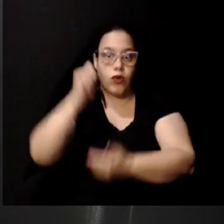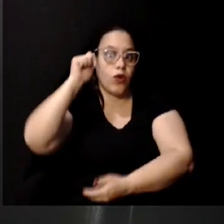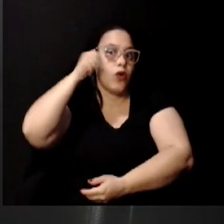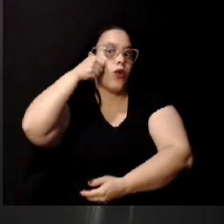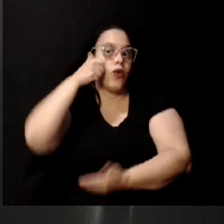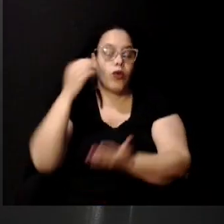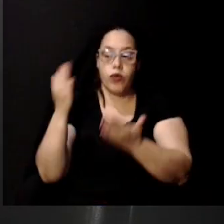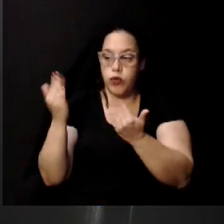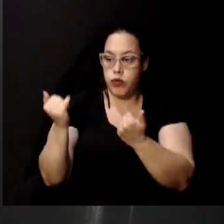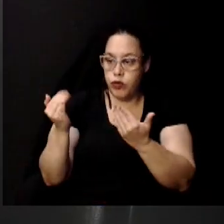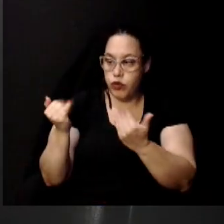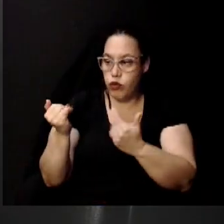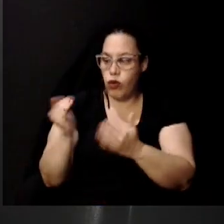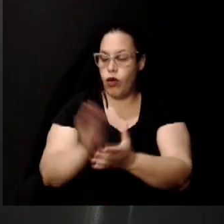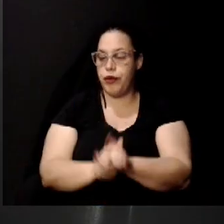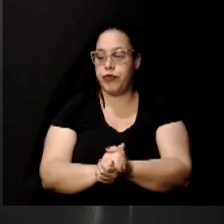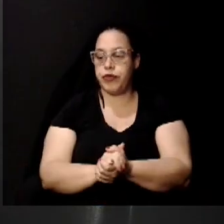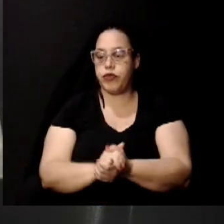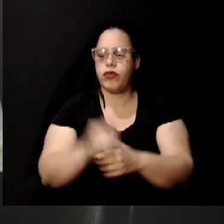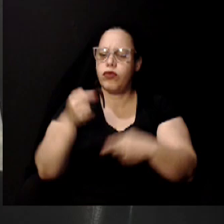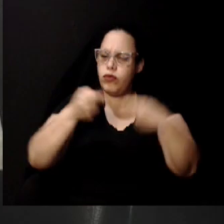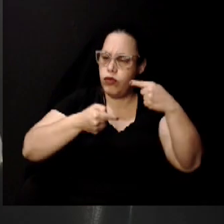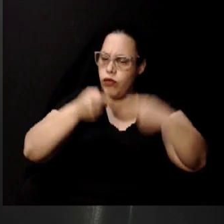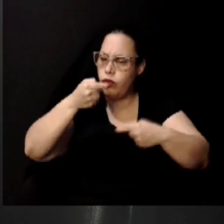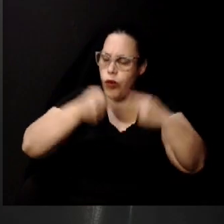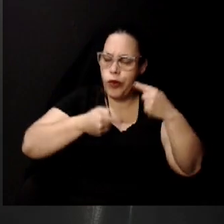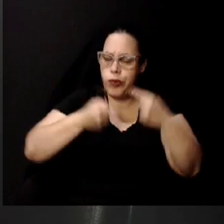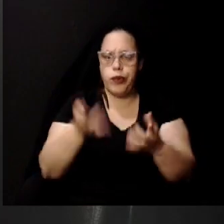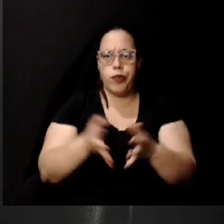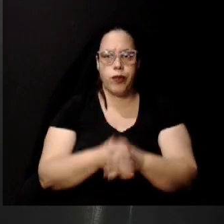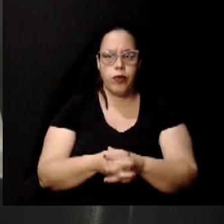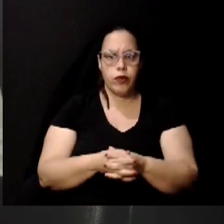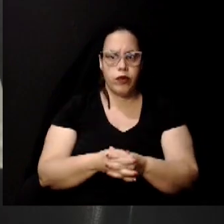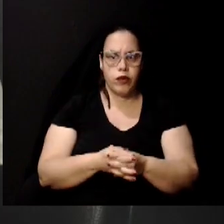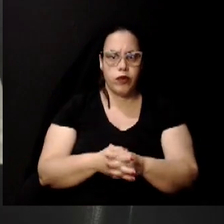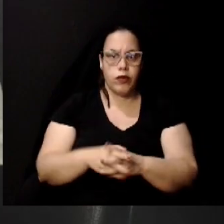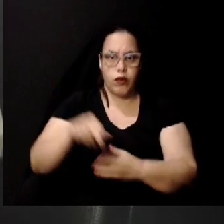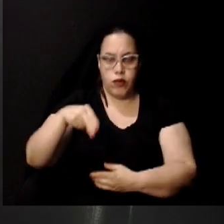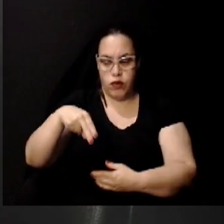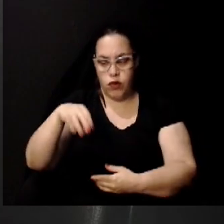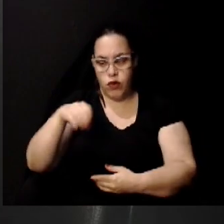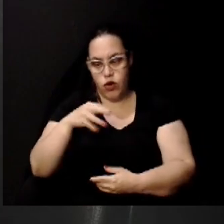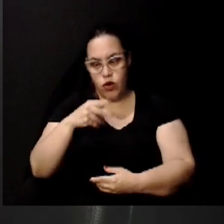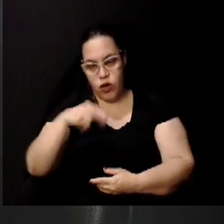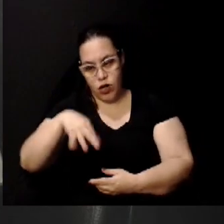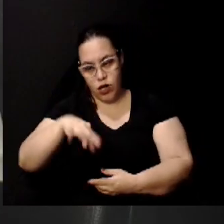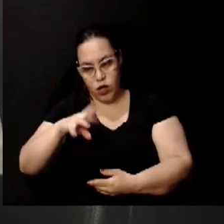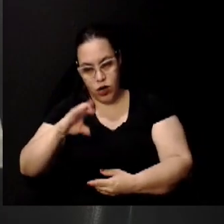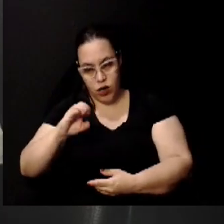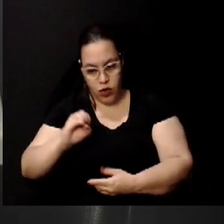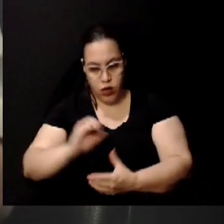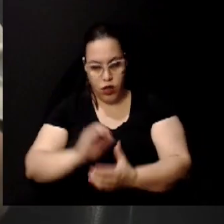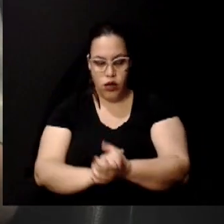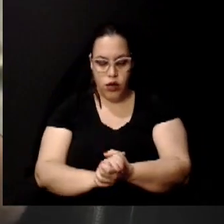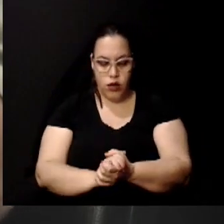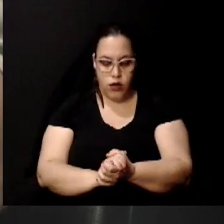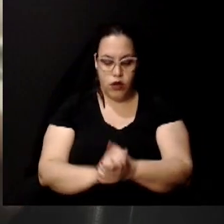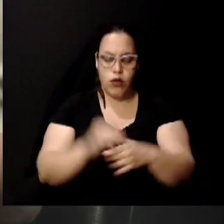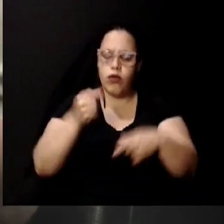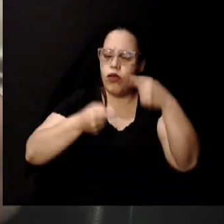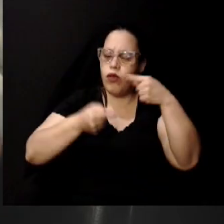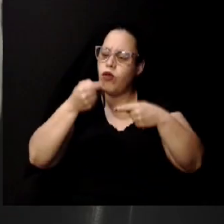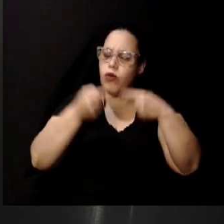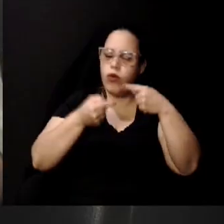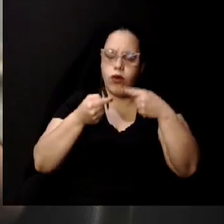isso, que está discutindo o neocolonialismo, a colonidade, que está discutindo, inclusive do ponto de